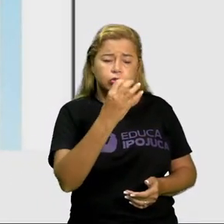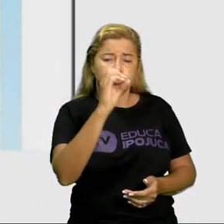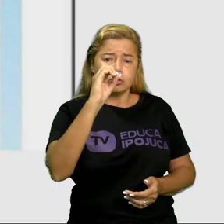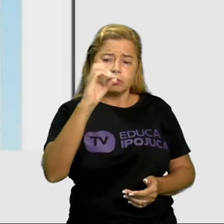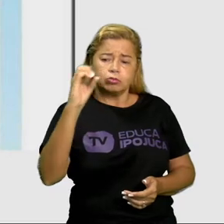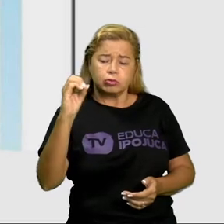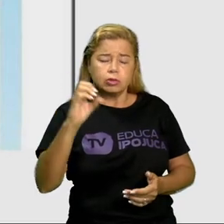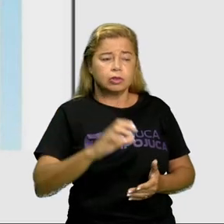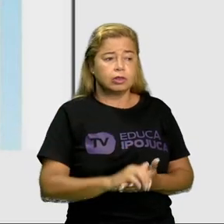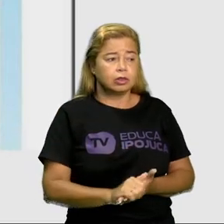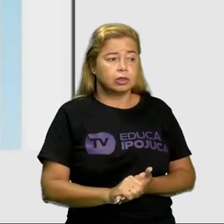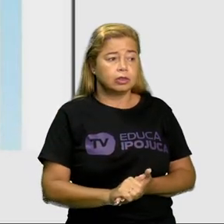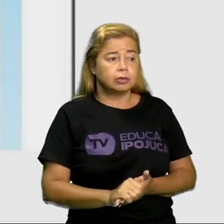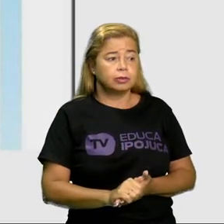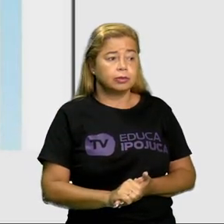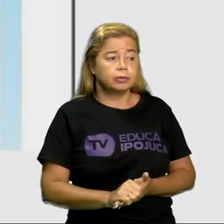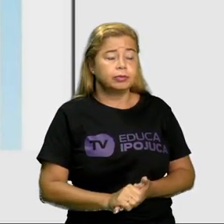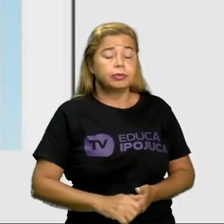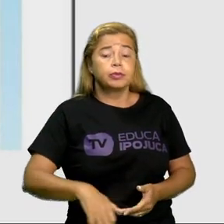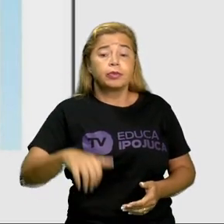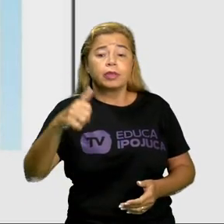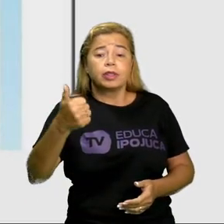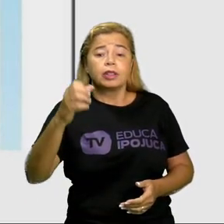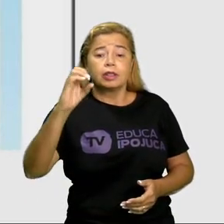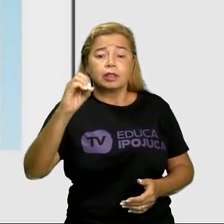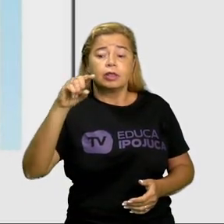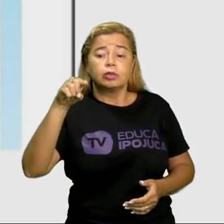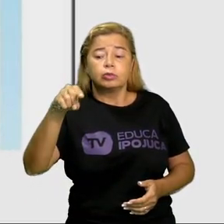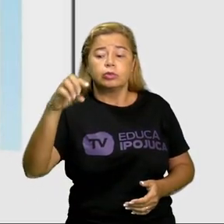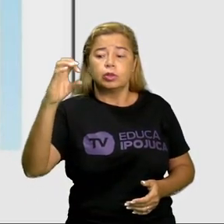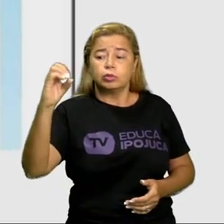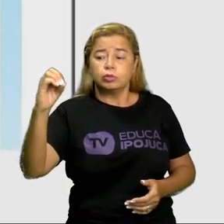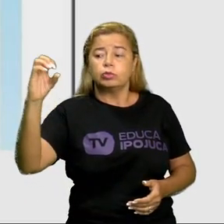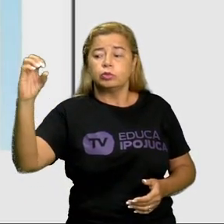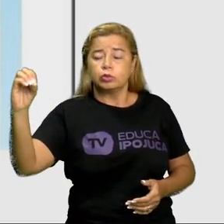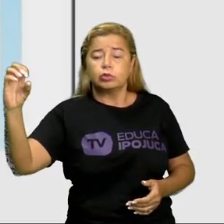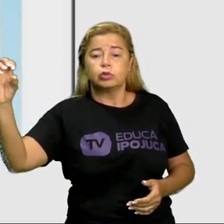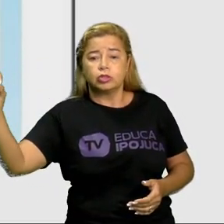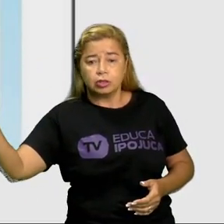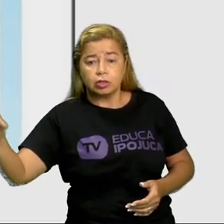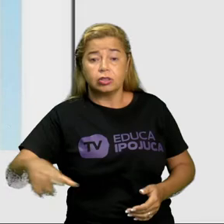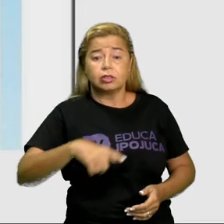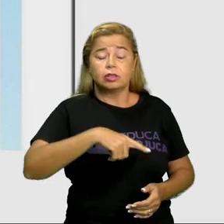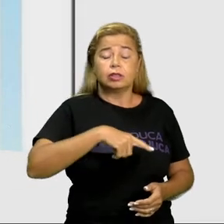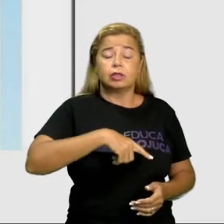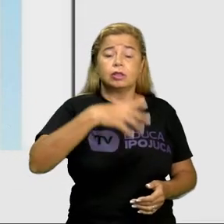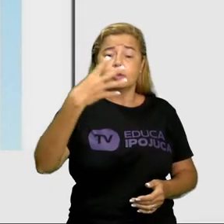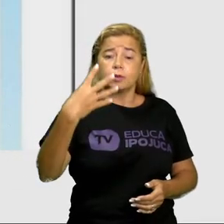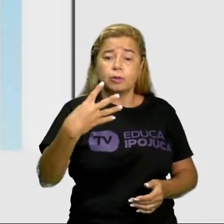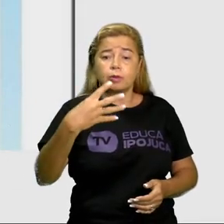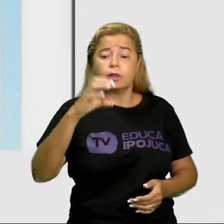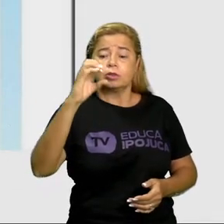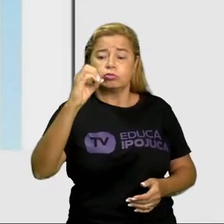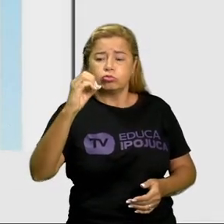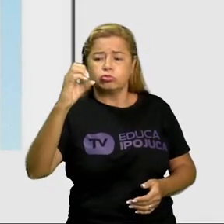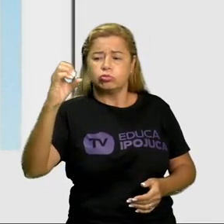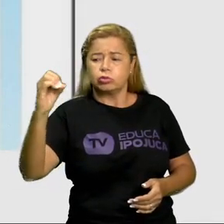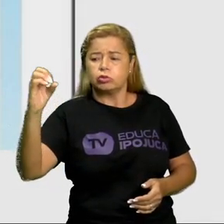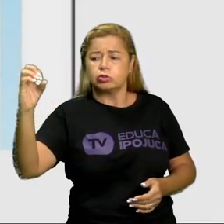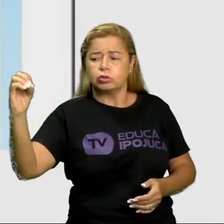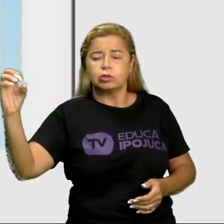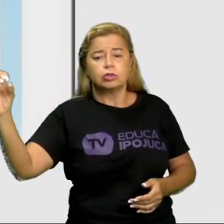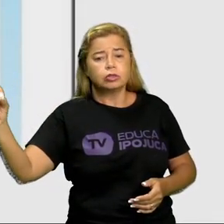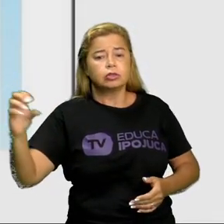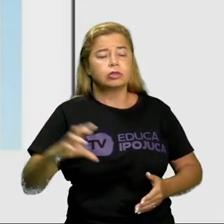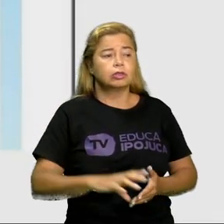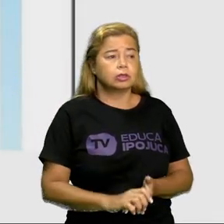o 10.000, ele já vai acrescentar mais um zero, que ele vai ficar com quatro zeros. Nesse valor daqui, o